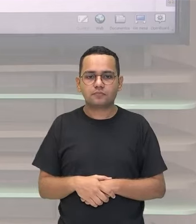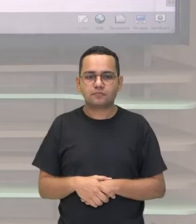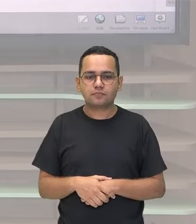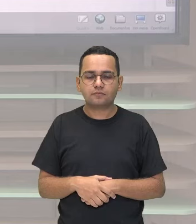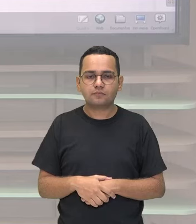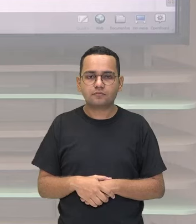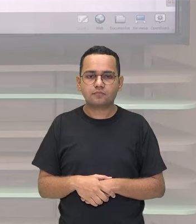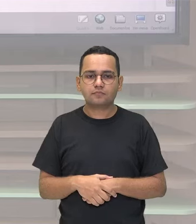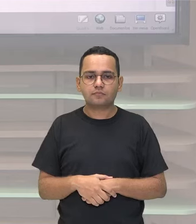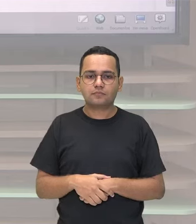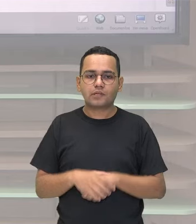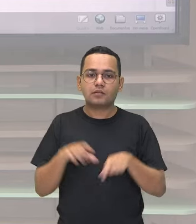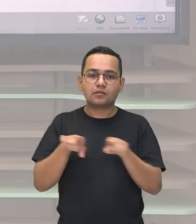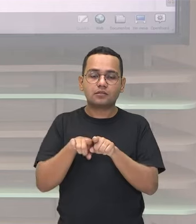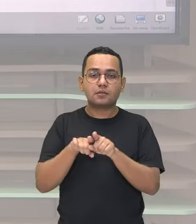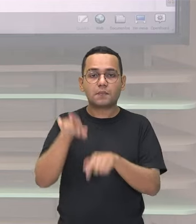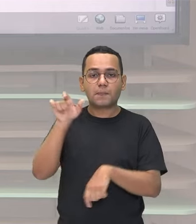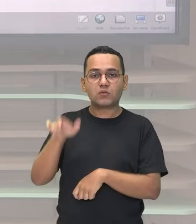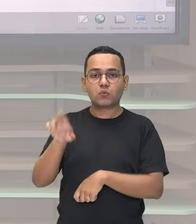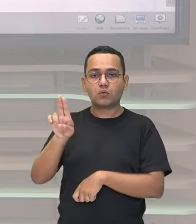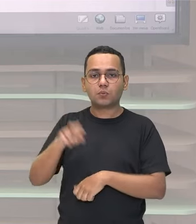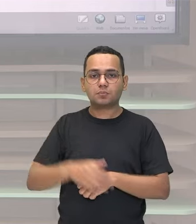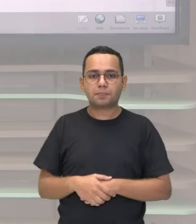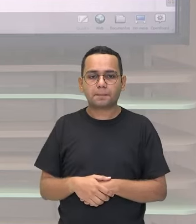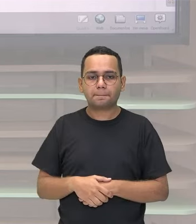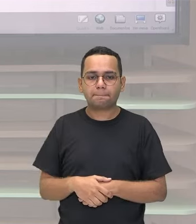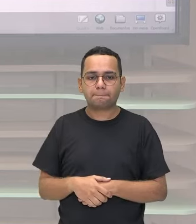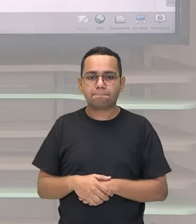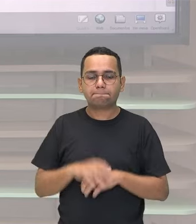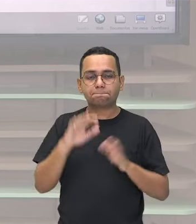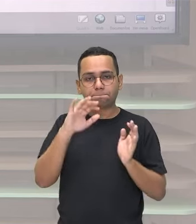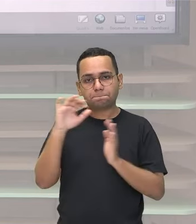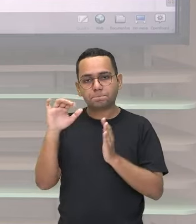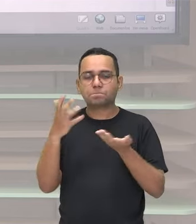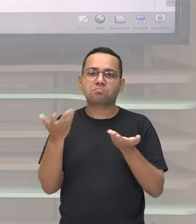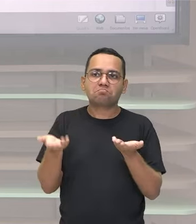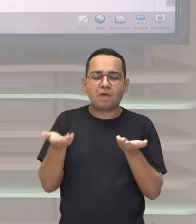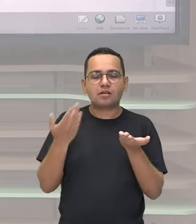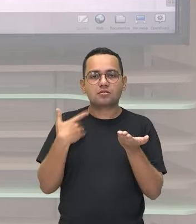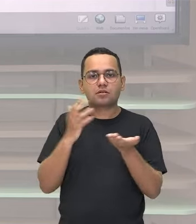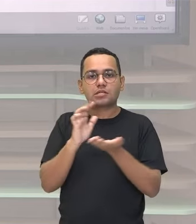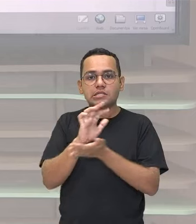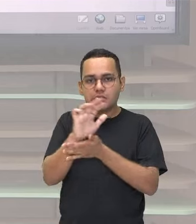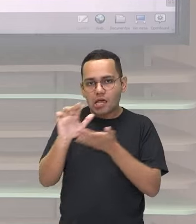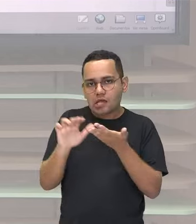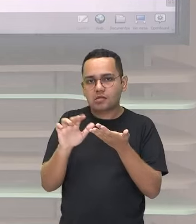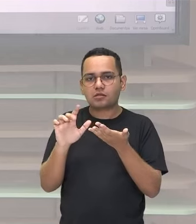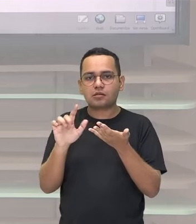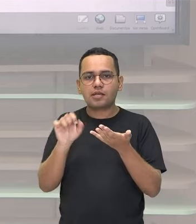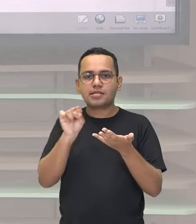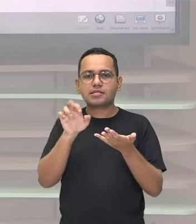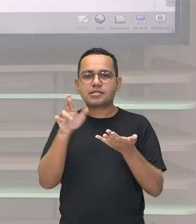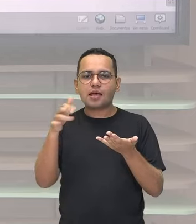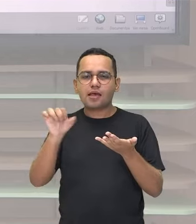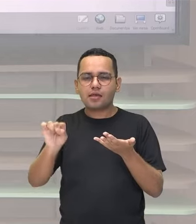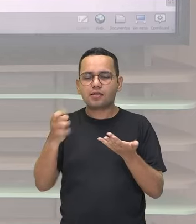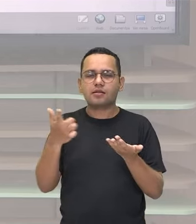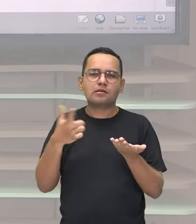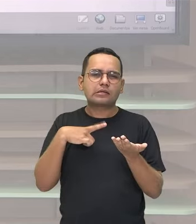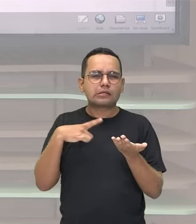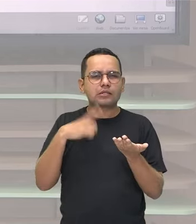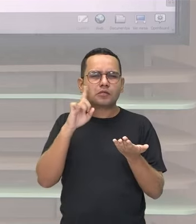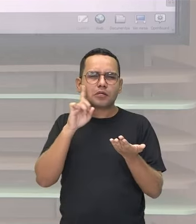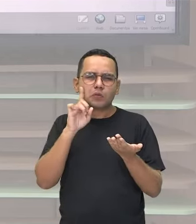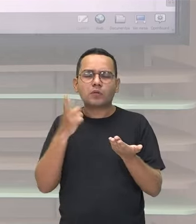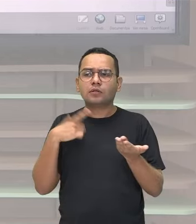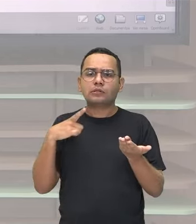e também nome de pessoas. Agora, dos seres, que são coisas comuns que tem na nossa realidade, a gente vai estar dando um nome